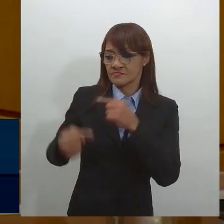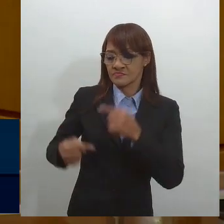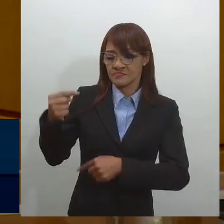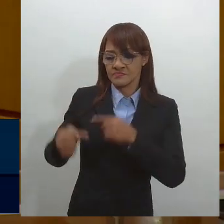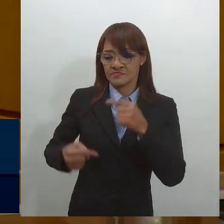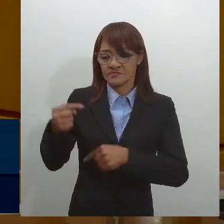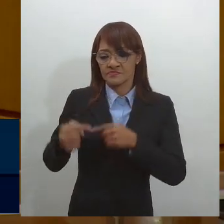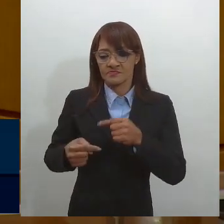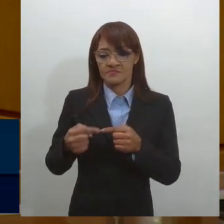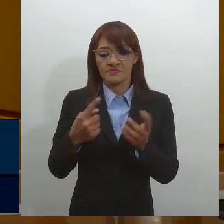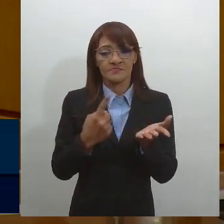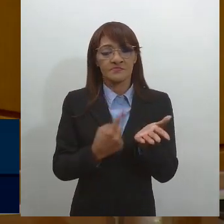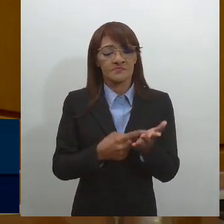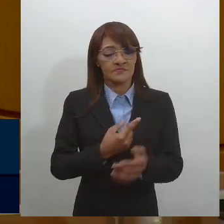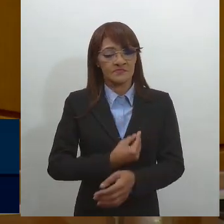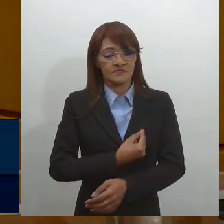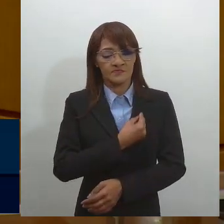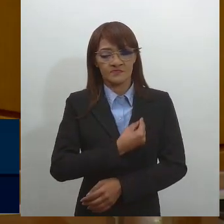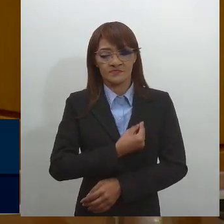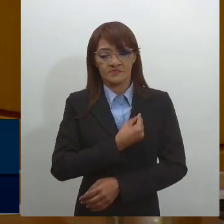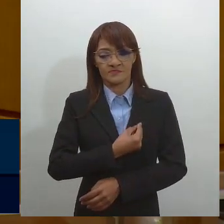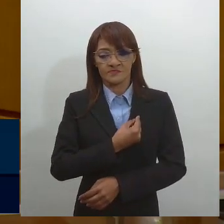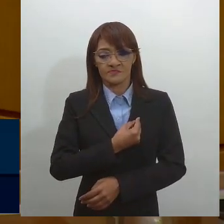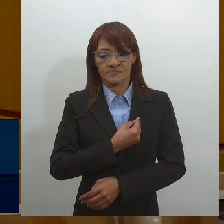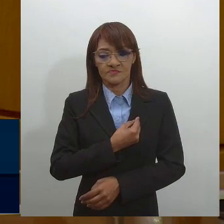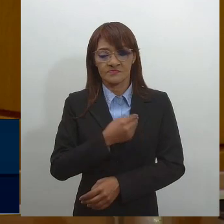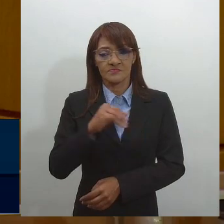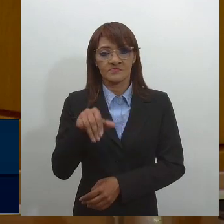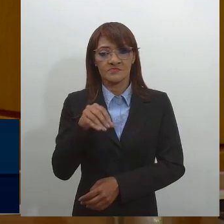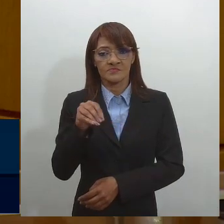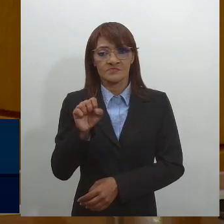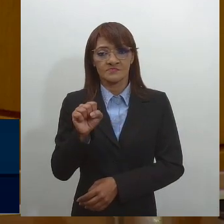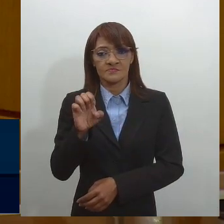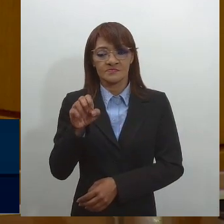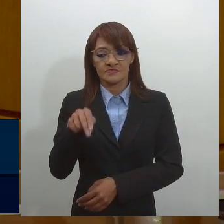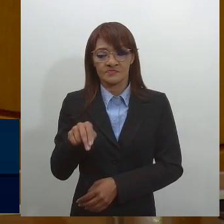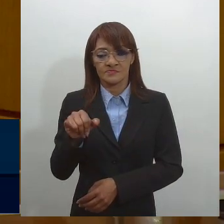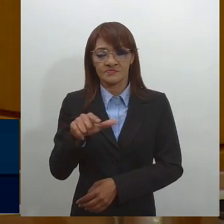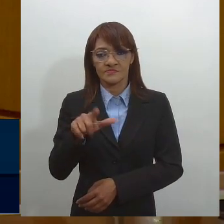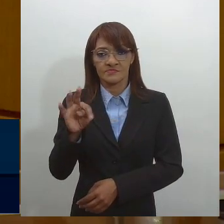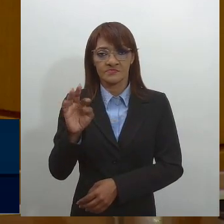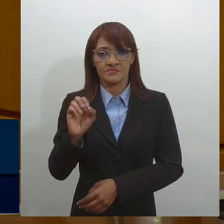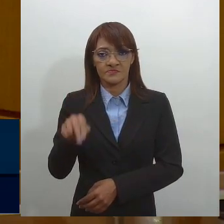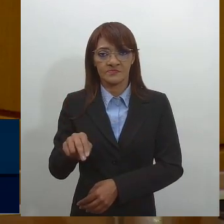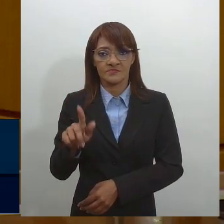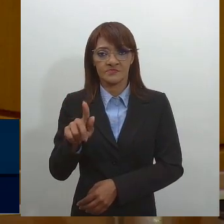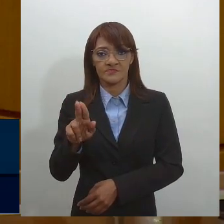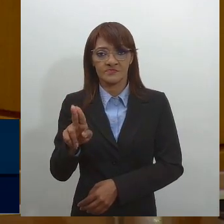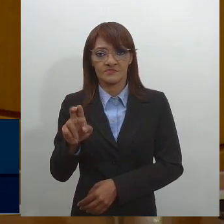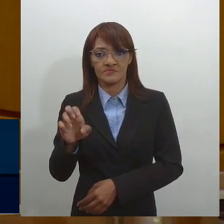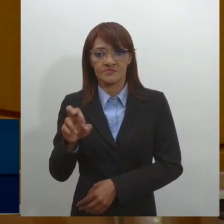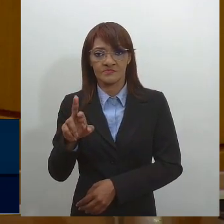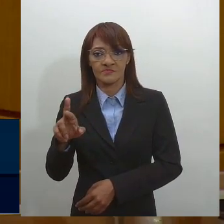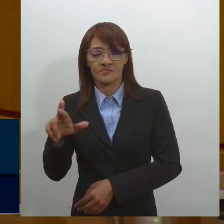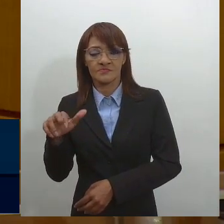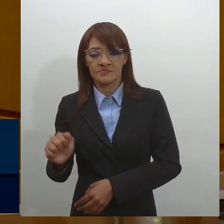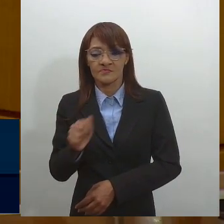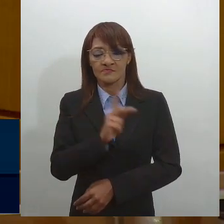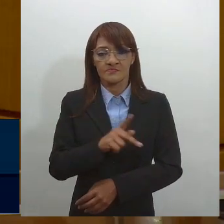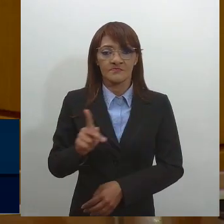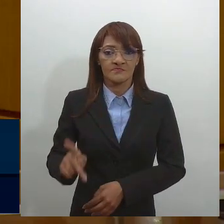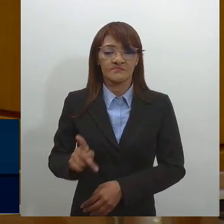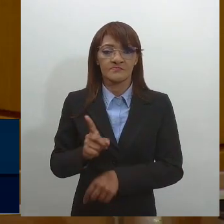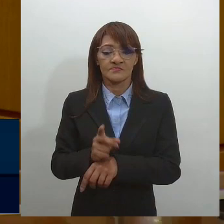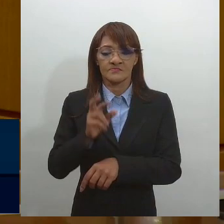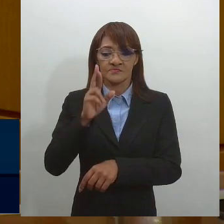de Josenildo Guerra, professor doutor em comunicação do Departamento de Comunicação da Universidade